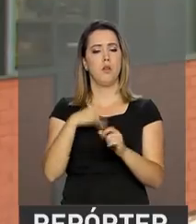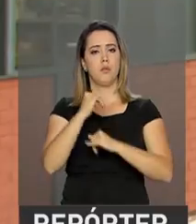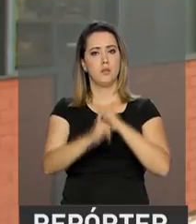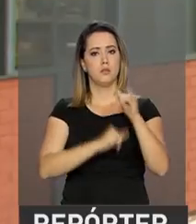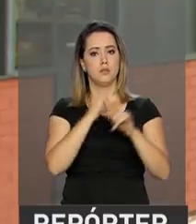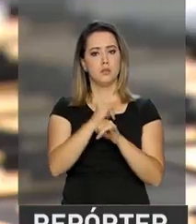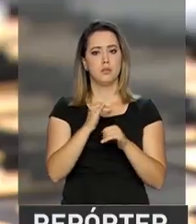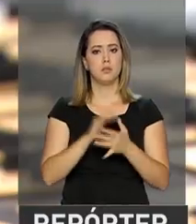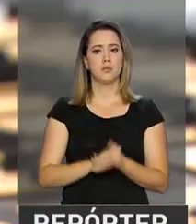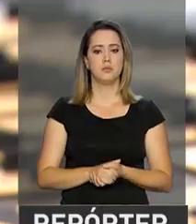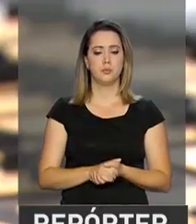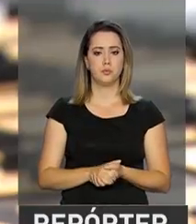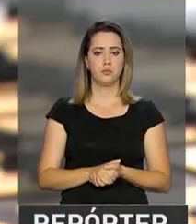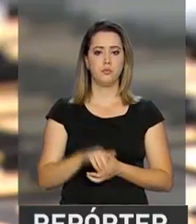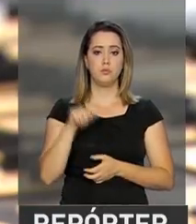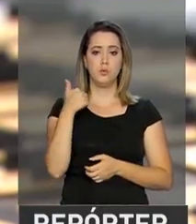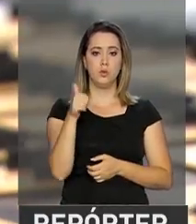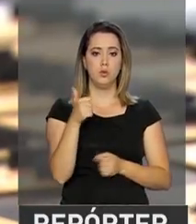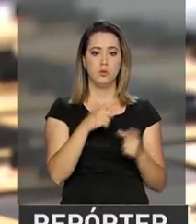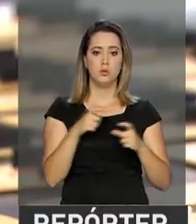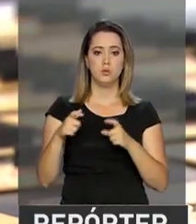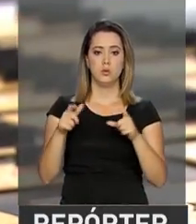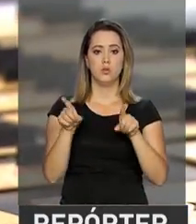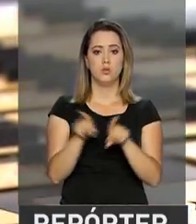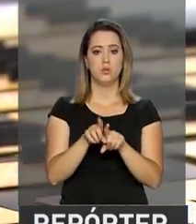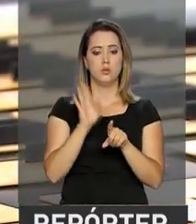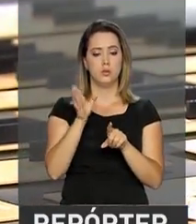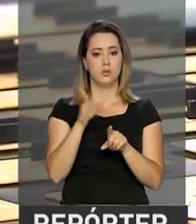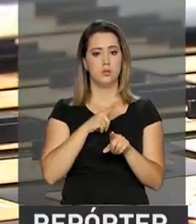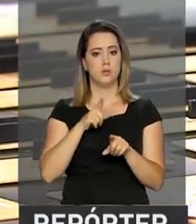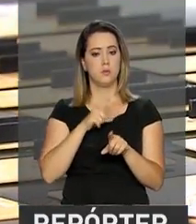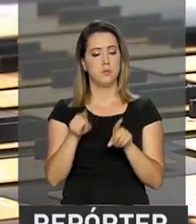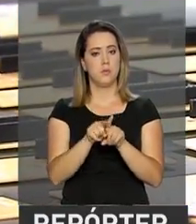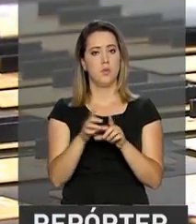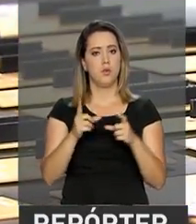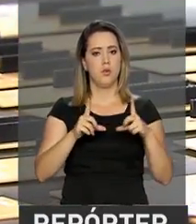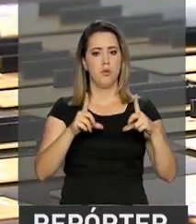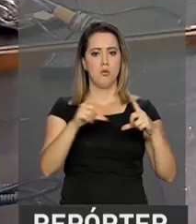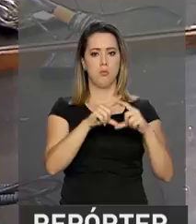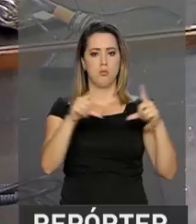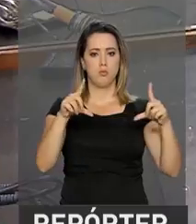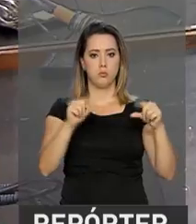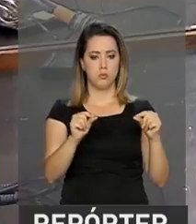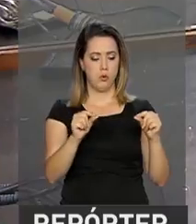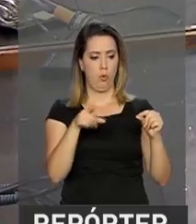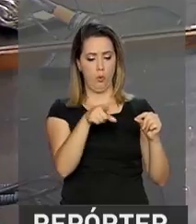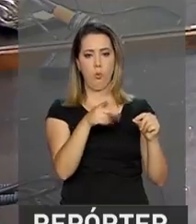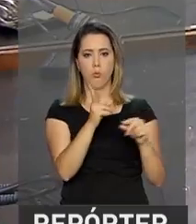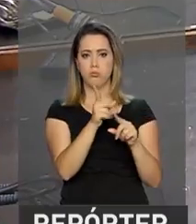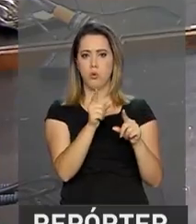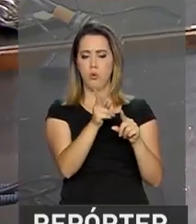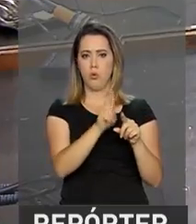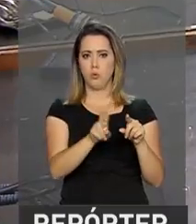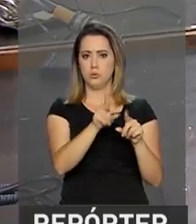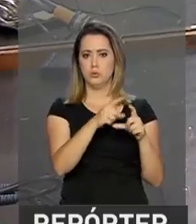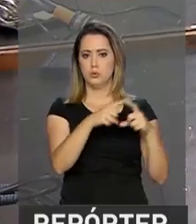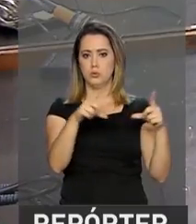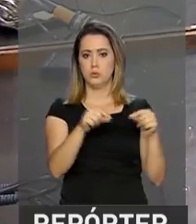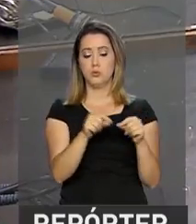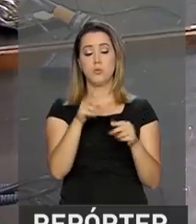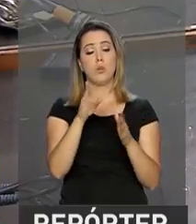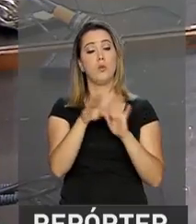o banco de dados 11 colégios receberam as estações confeccionadas pela escola de 15 anos o projeto do professor de robótica